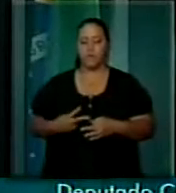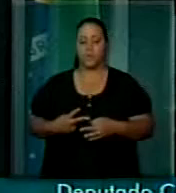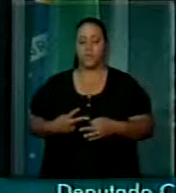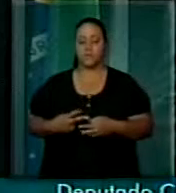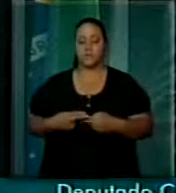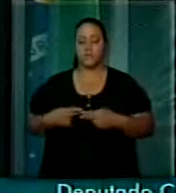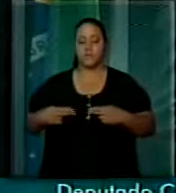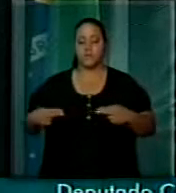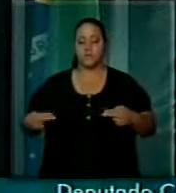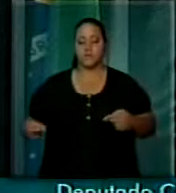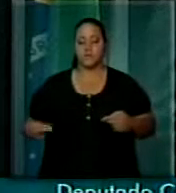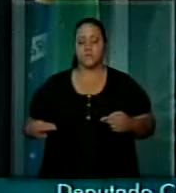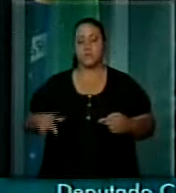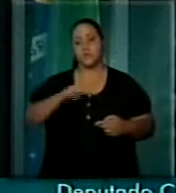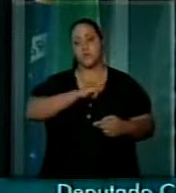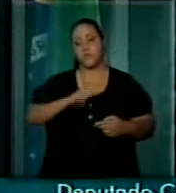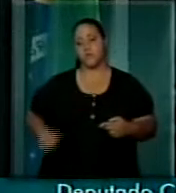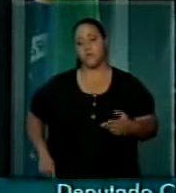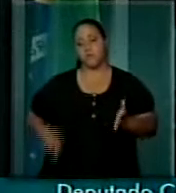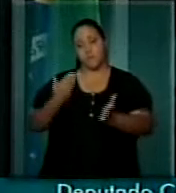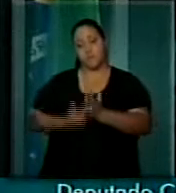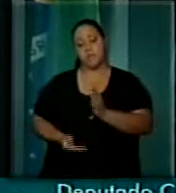um ponto que o governo foi derrotado,